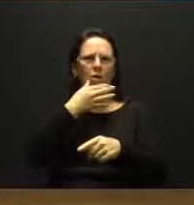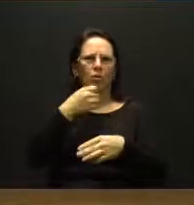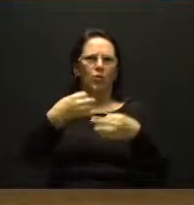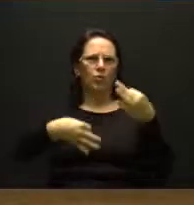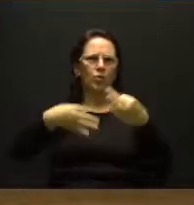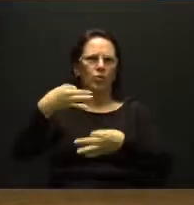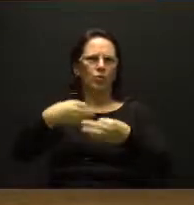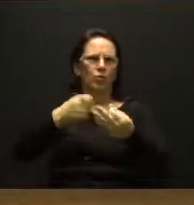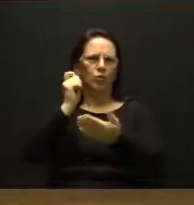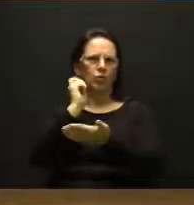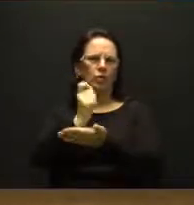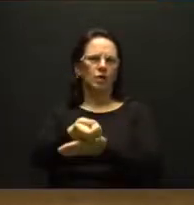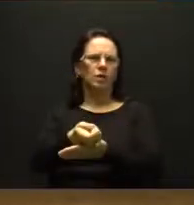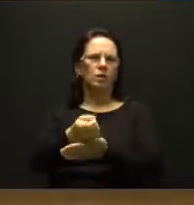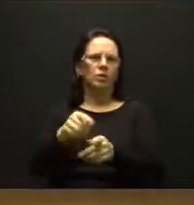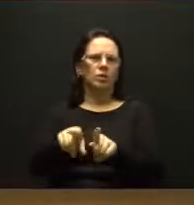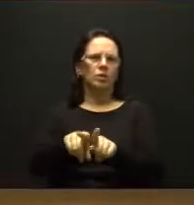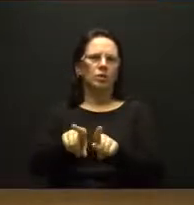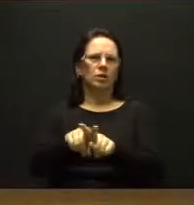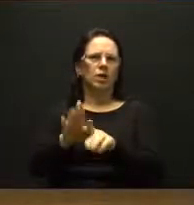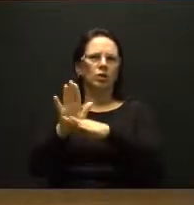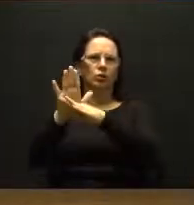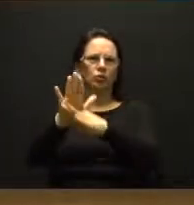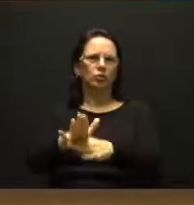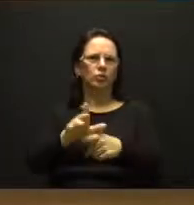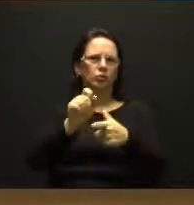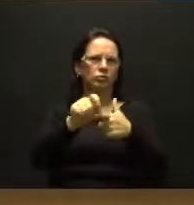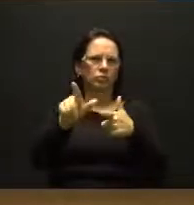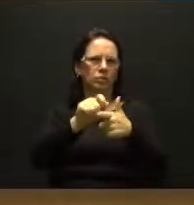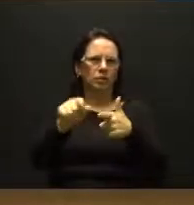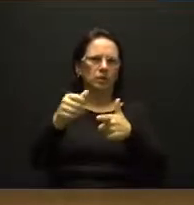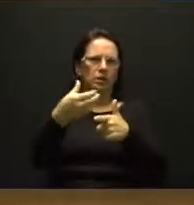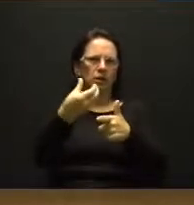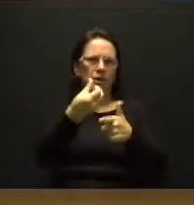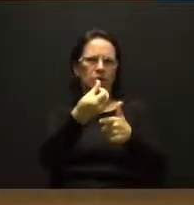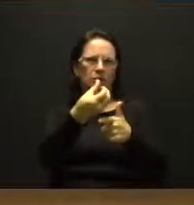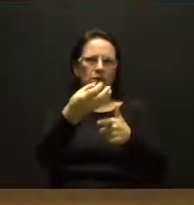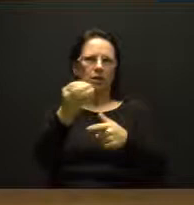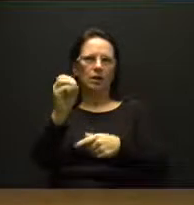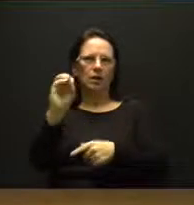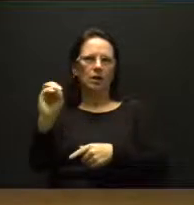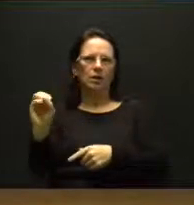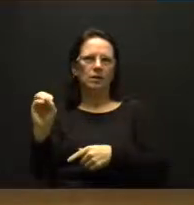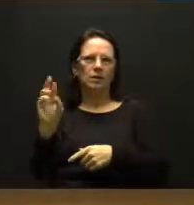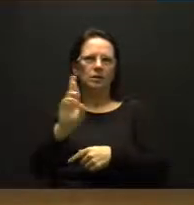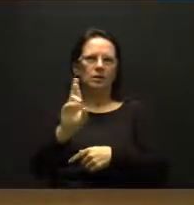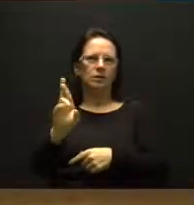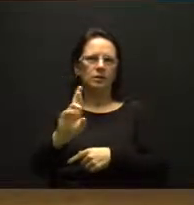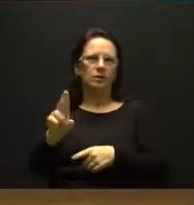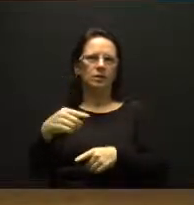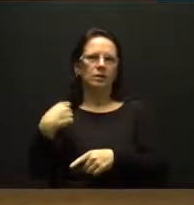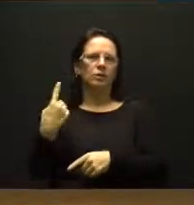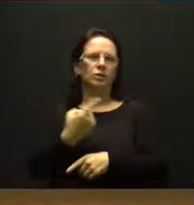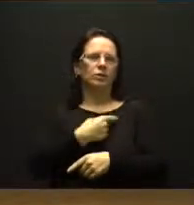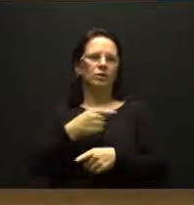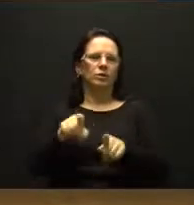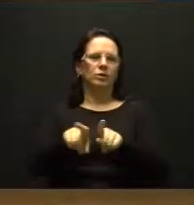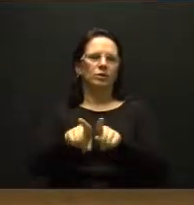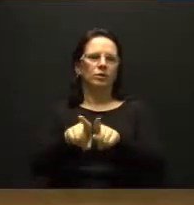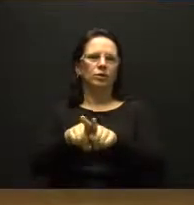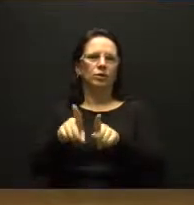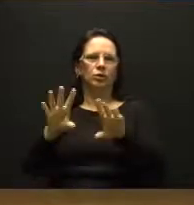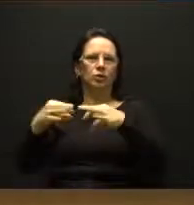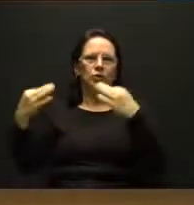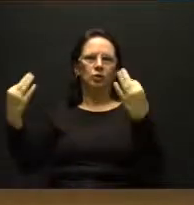pedir esse auxílio moradia seja pelo menos aumentado o valor de 600 reais se a gente pegasse hoje todas as